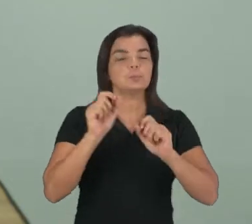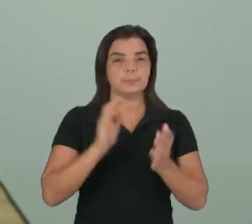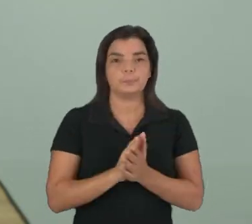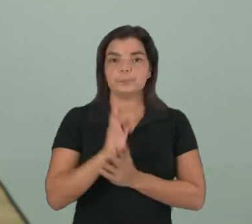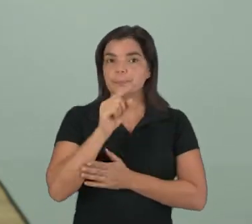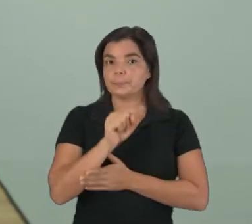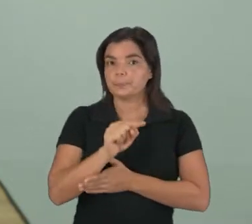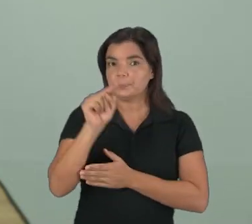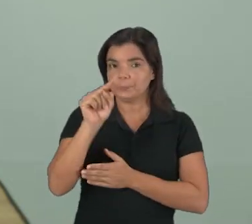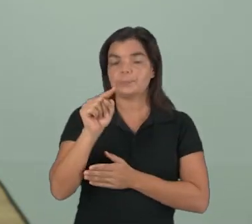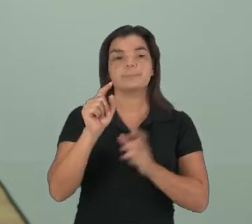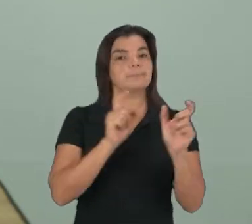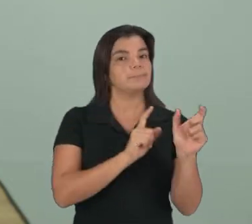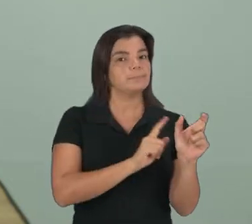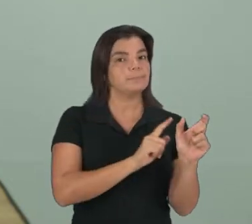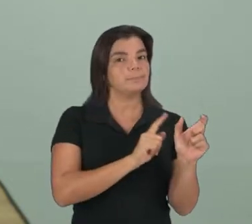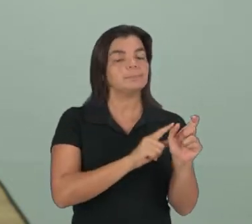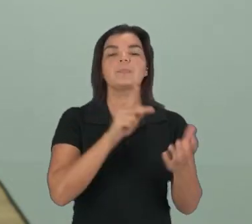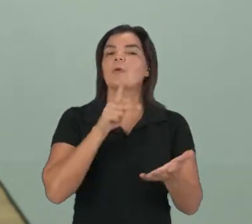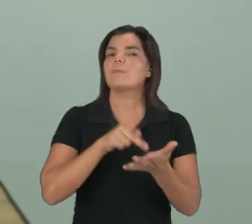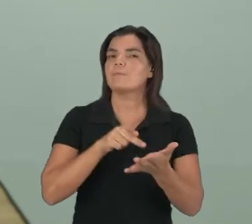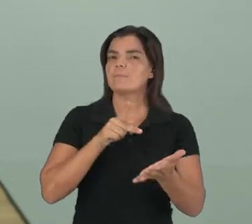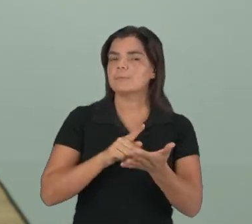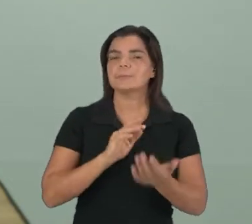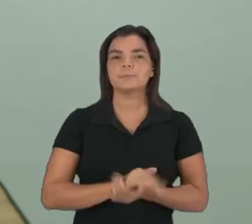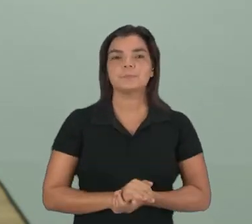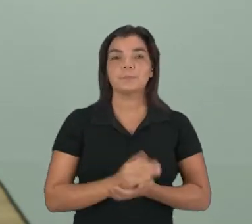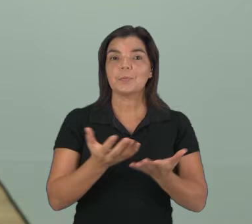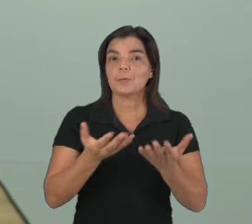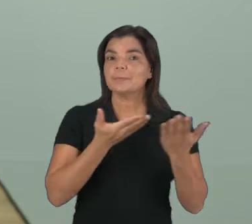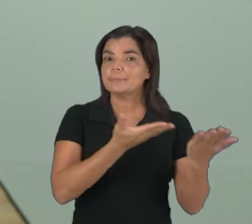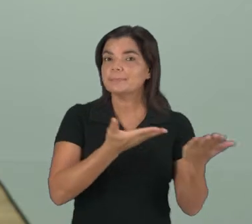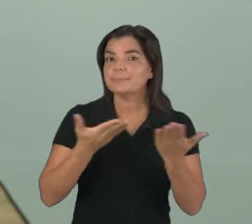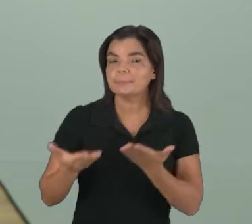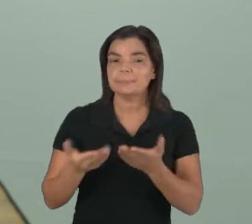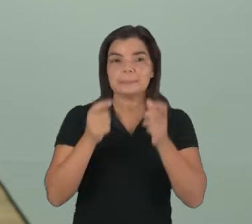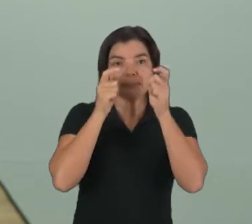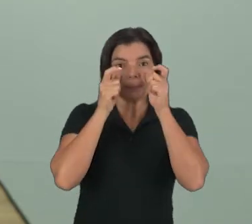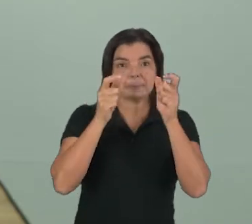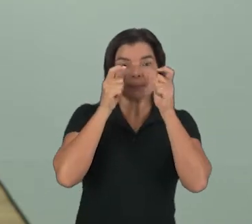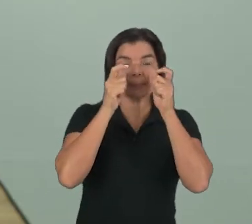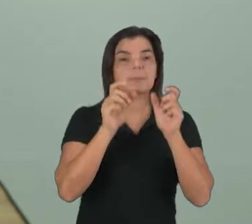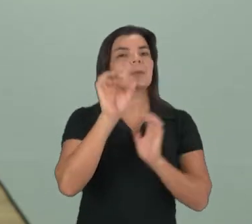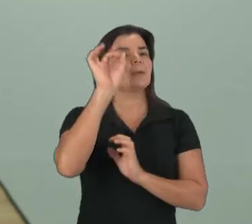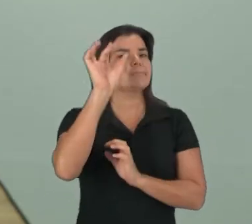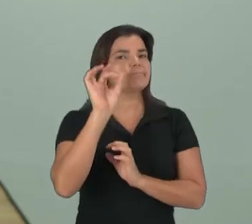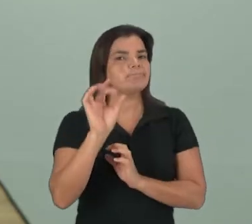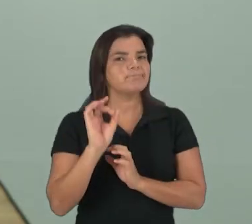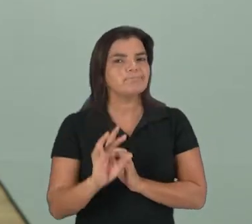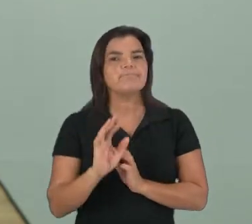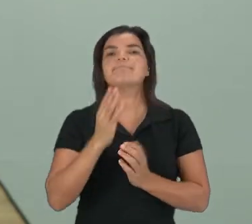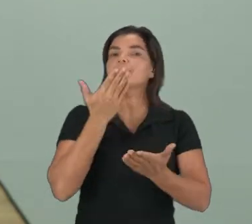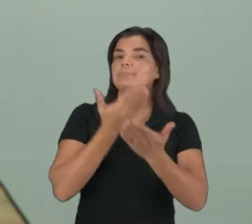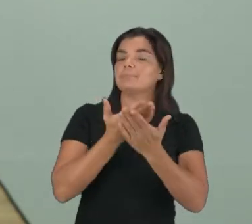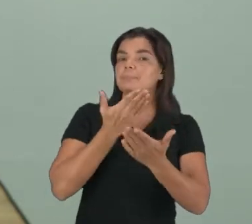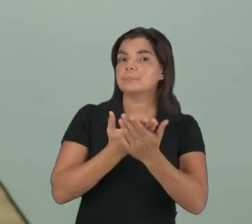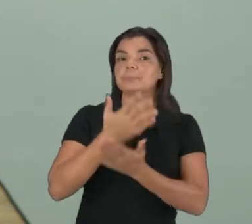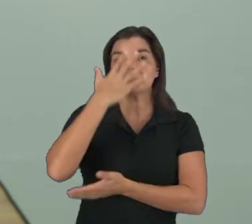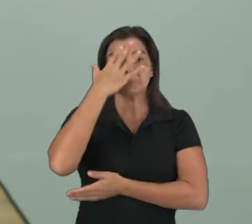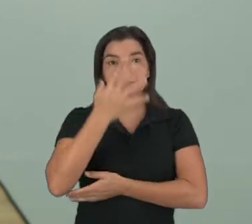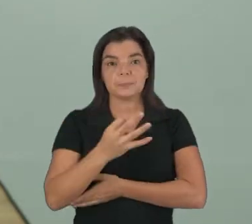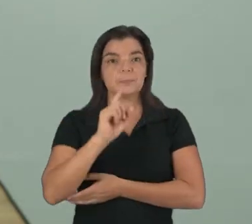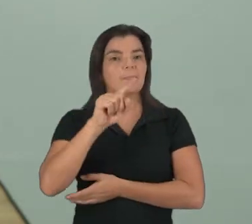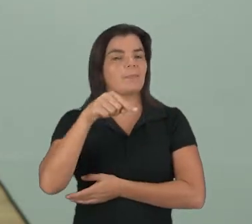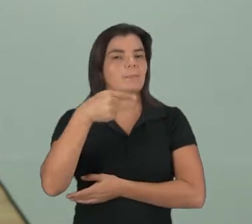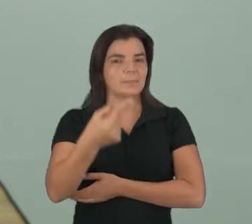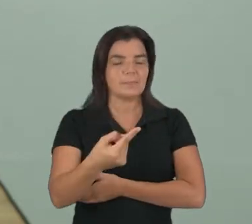a acentuação das palavras. Isso mesmo, e eu quero te convidar a prestar atenção em cada momento da nossa aula, porque certamente